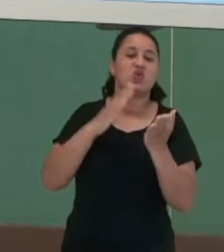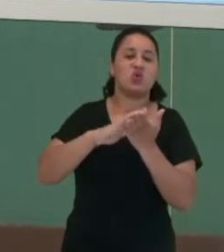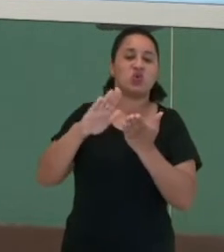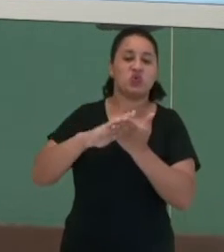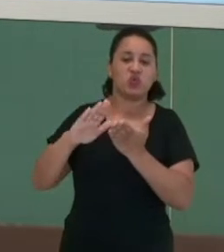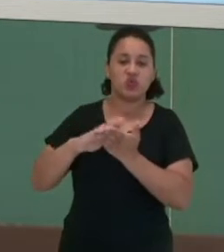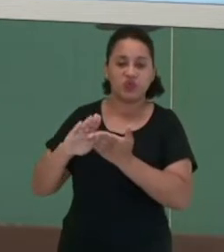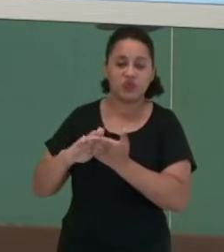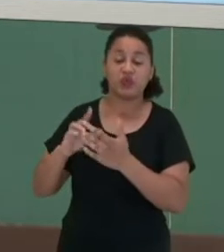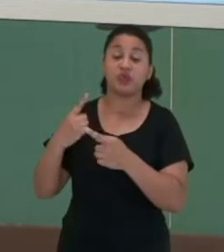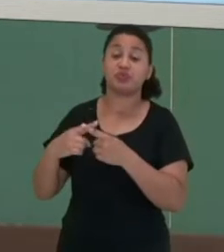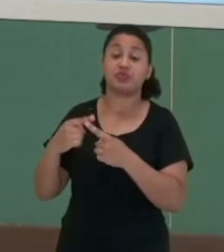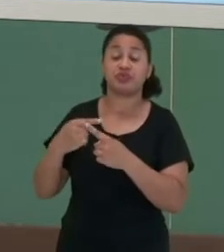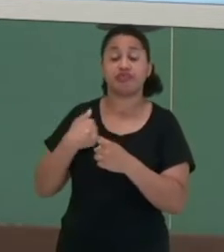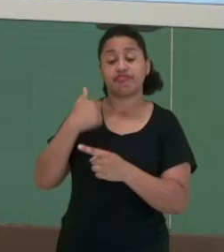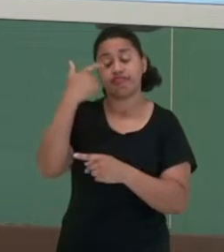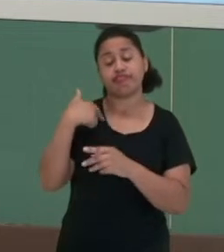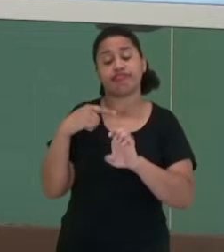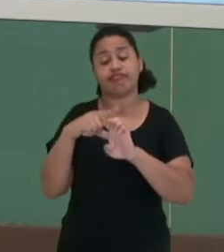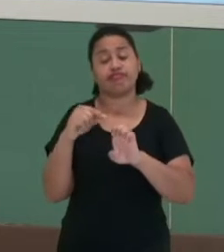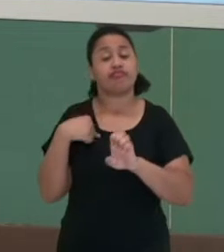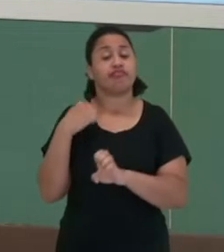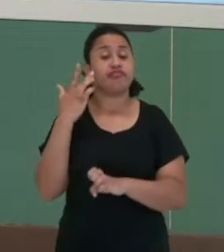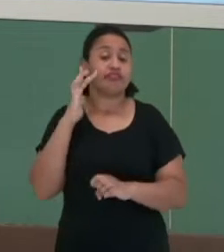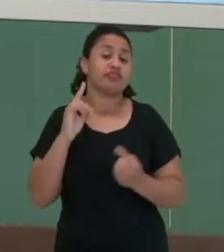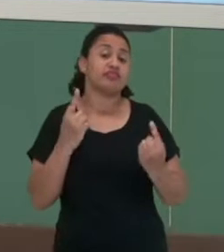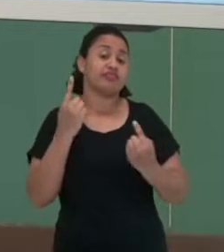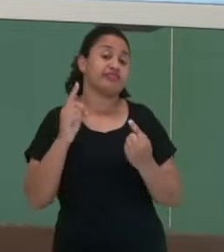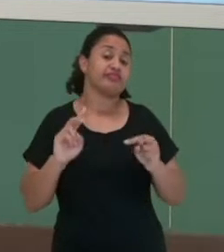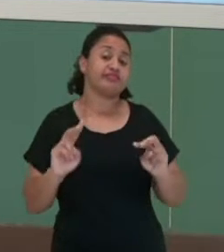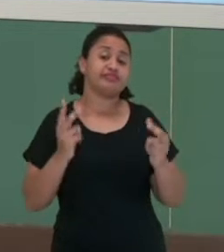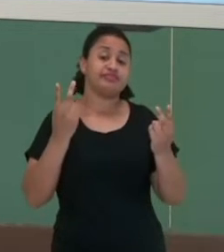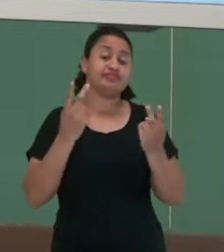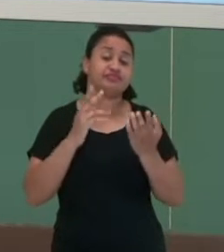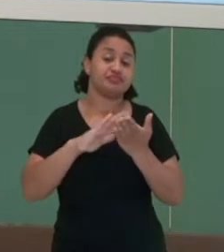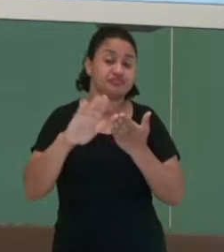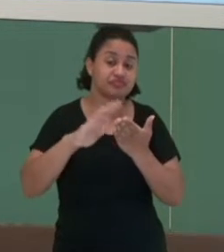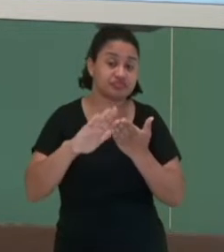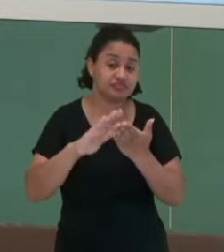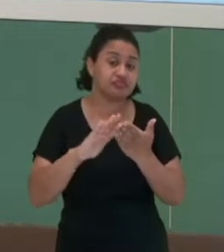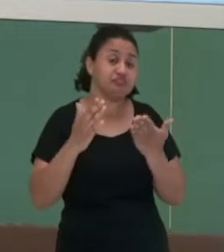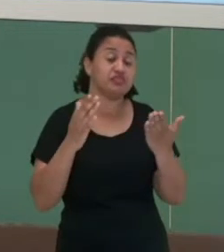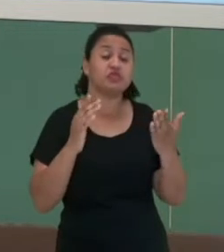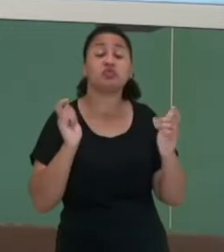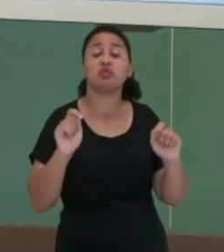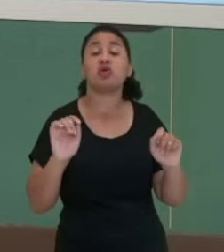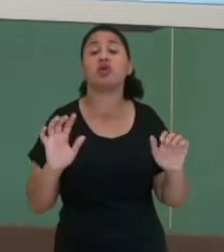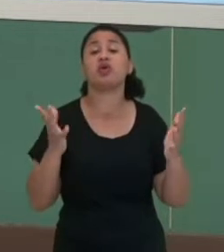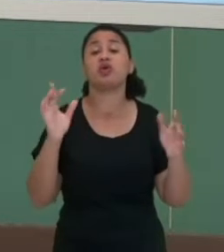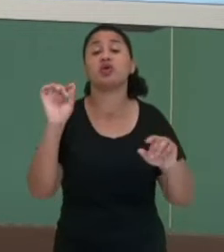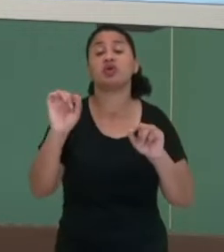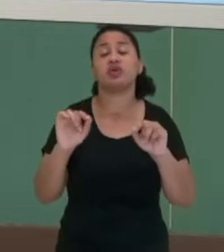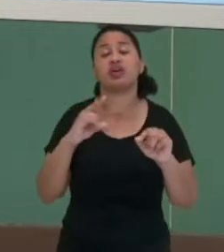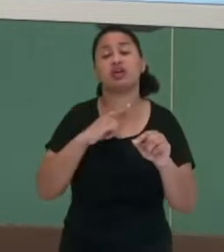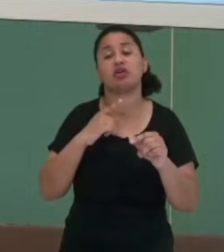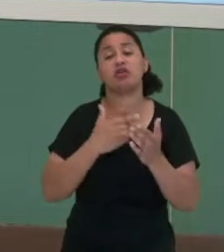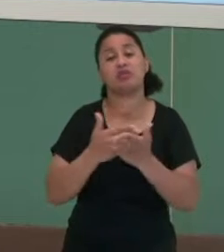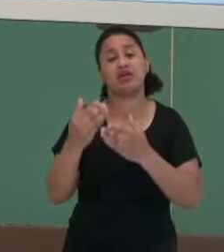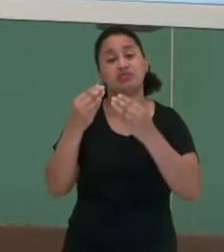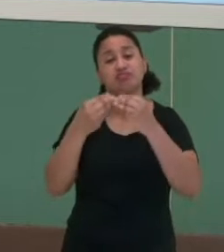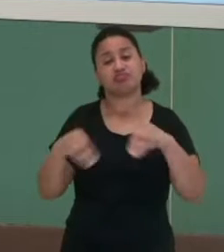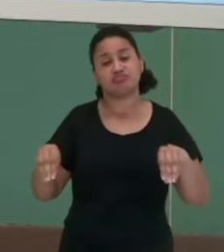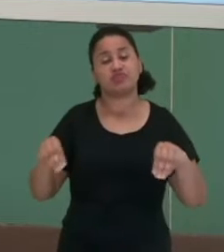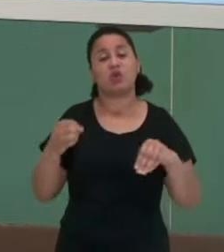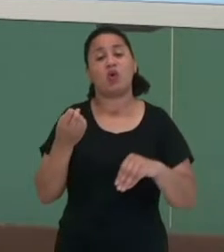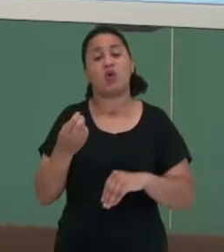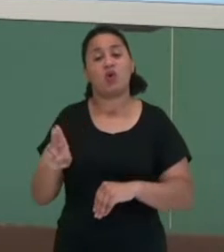um empreendedor não saber exatamente qual é o seu custo, o que pode acontecer? Ele começa a ter prejuízo ou o